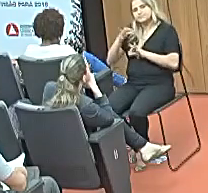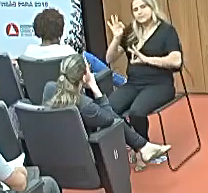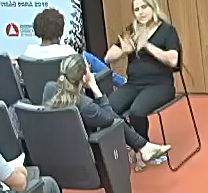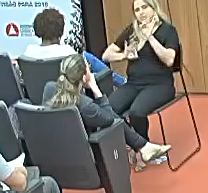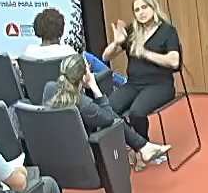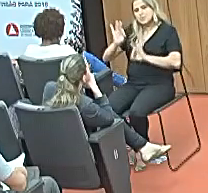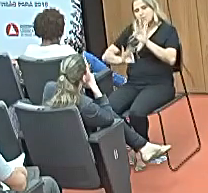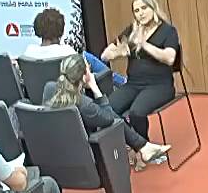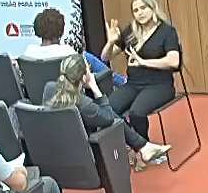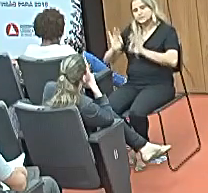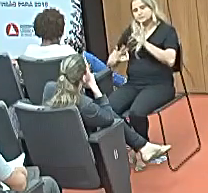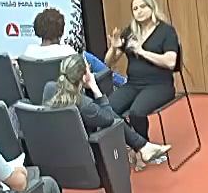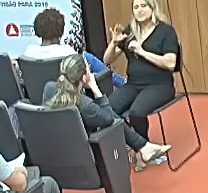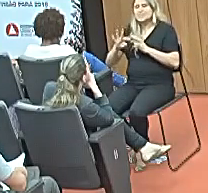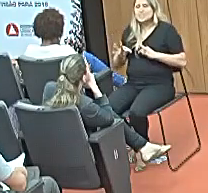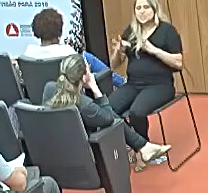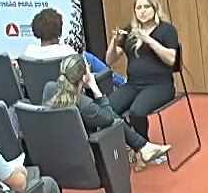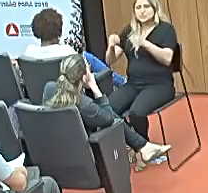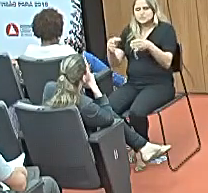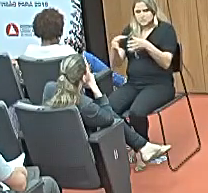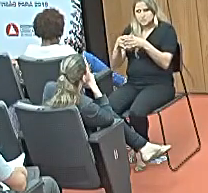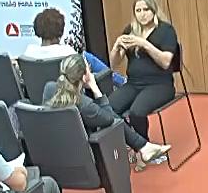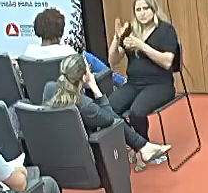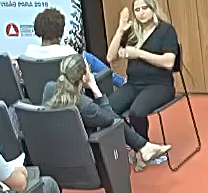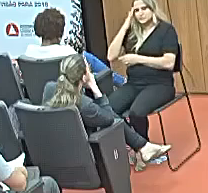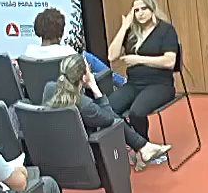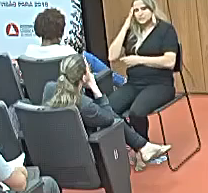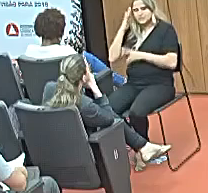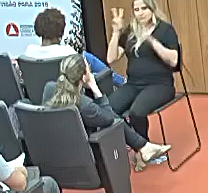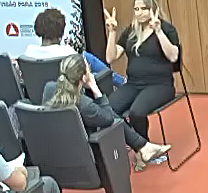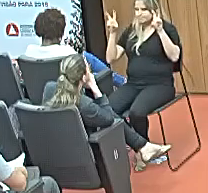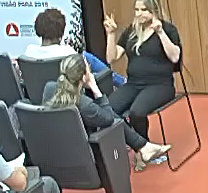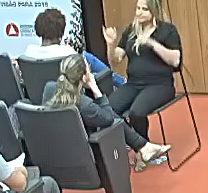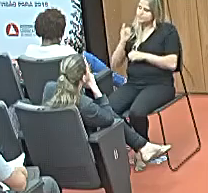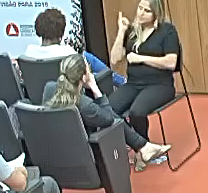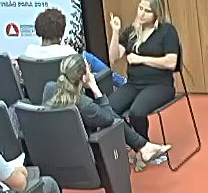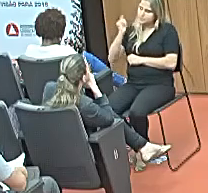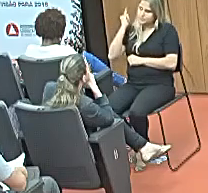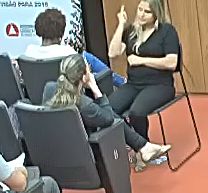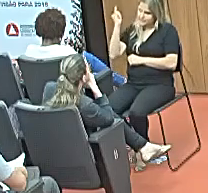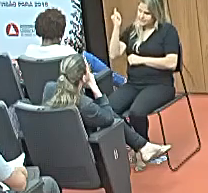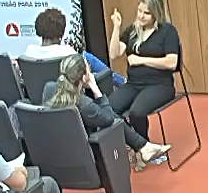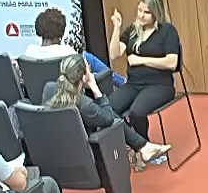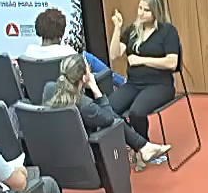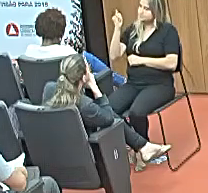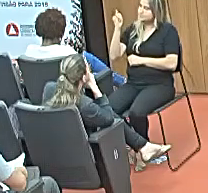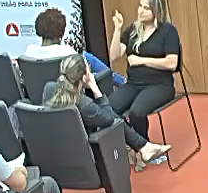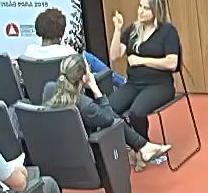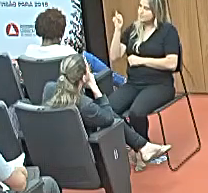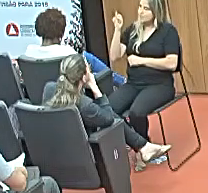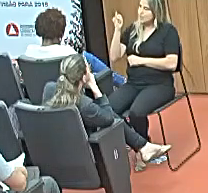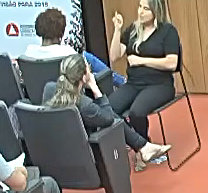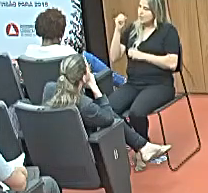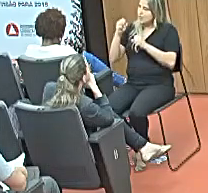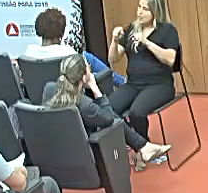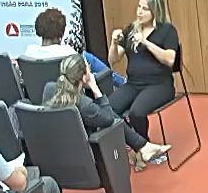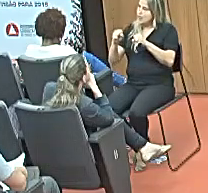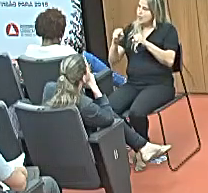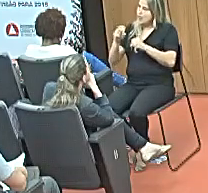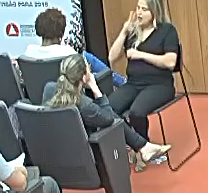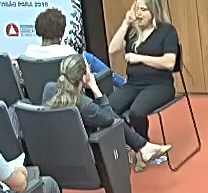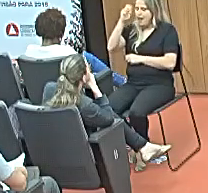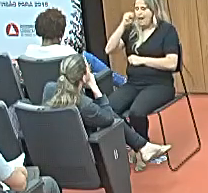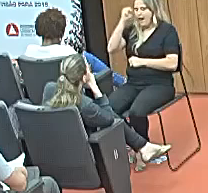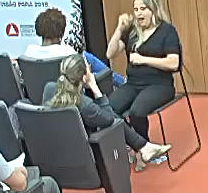ver no entendimento do grupo é um tema de extrema importante importância para o fortalecimento e desenvolvimento